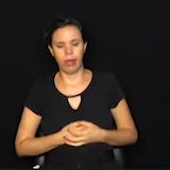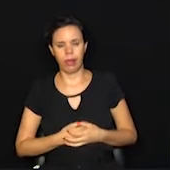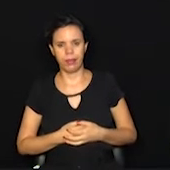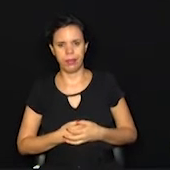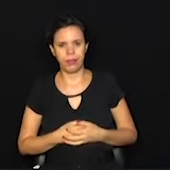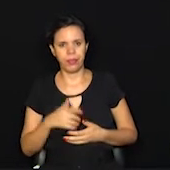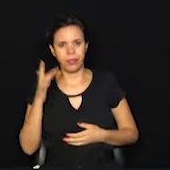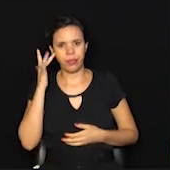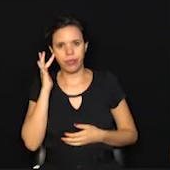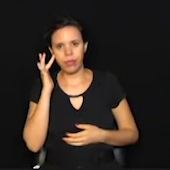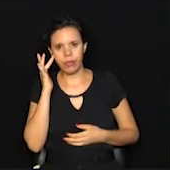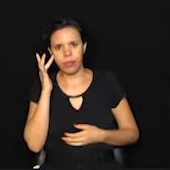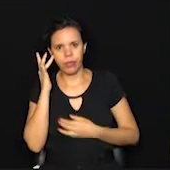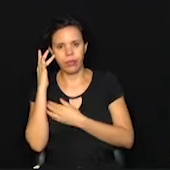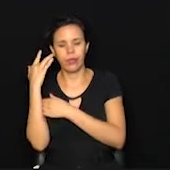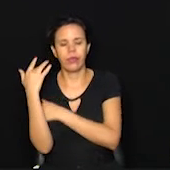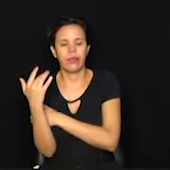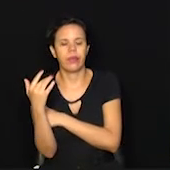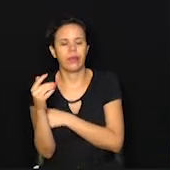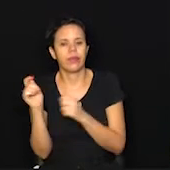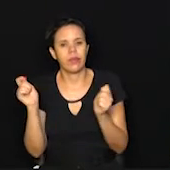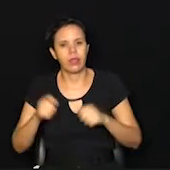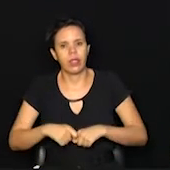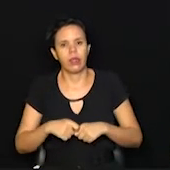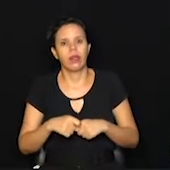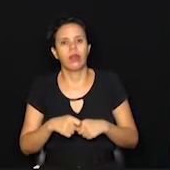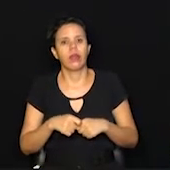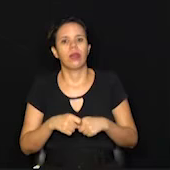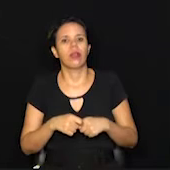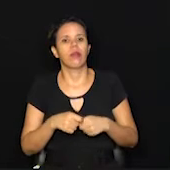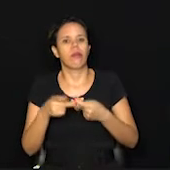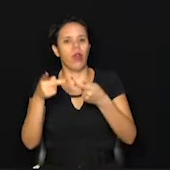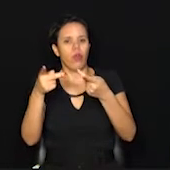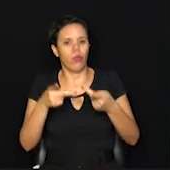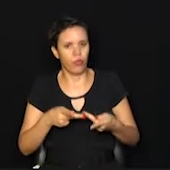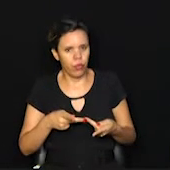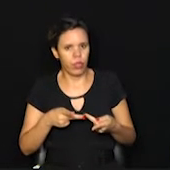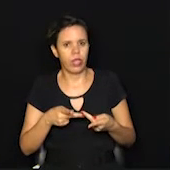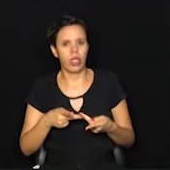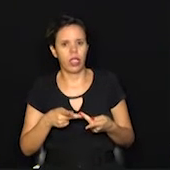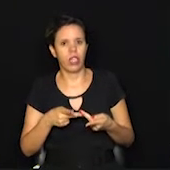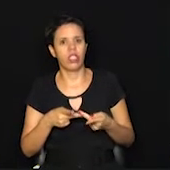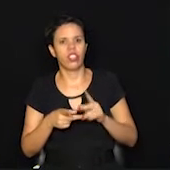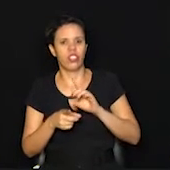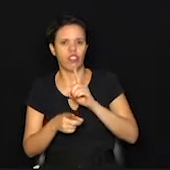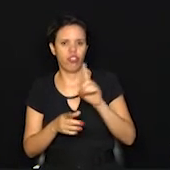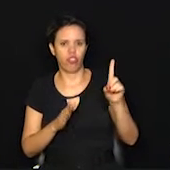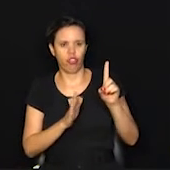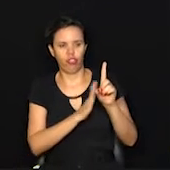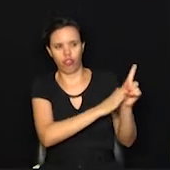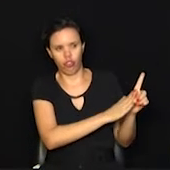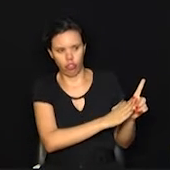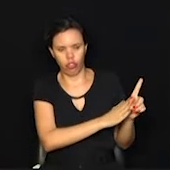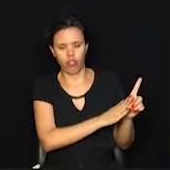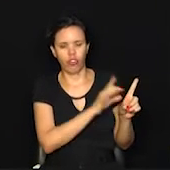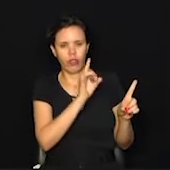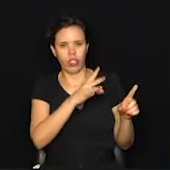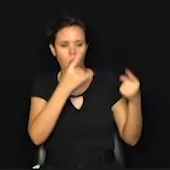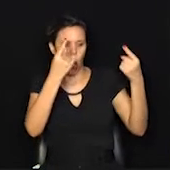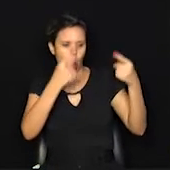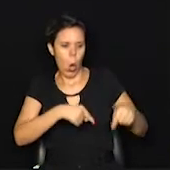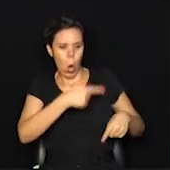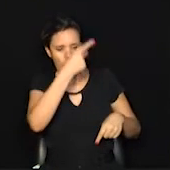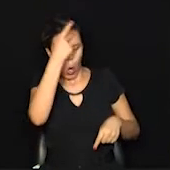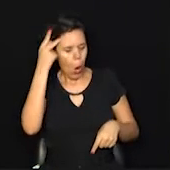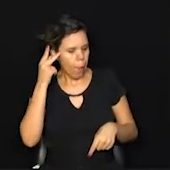acham que dá para convocar a extrema-direita achando que a extrema-direita vai só atacar o povo